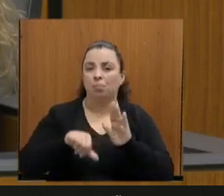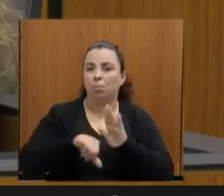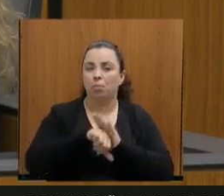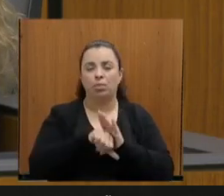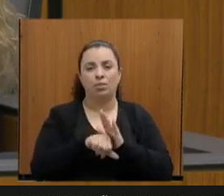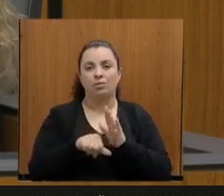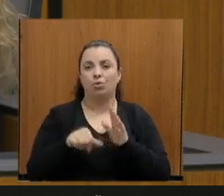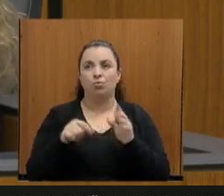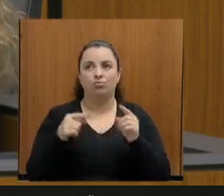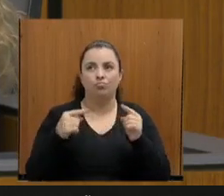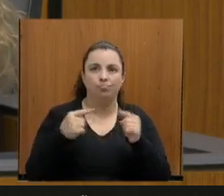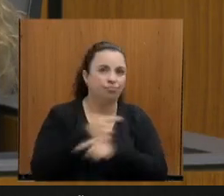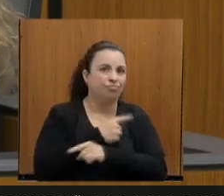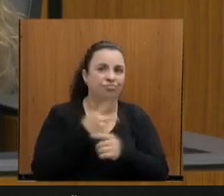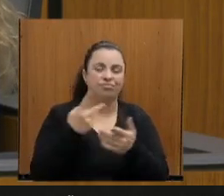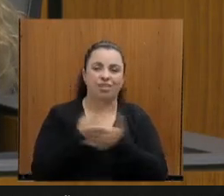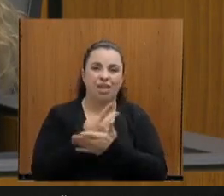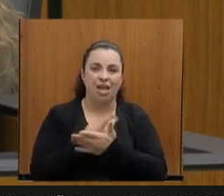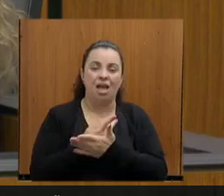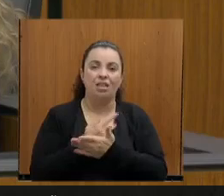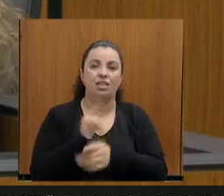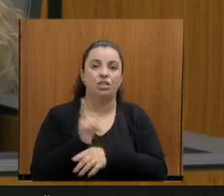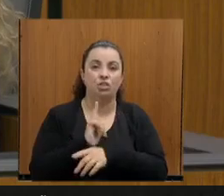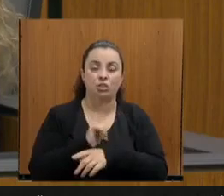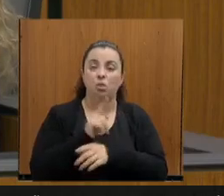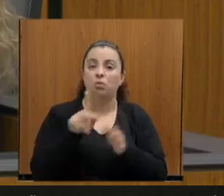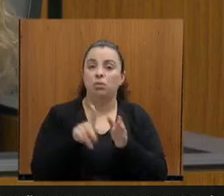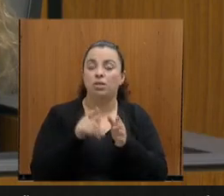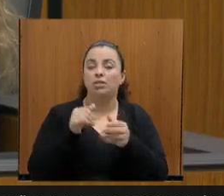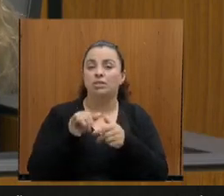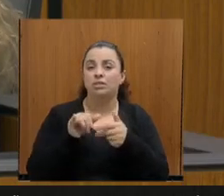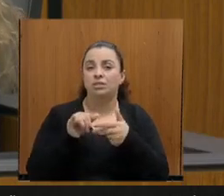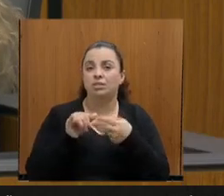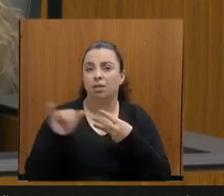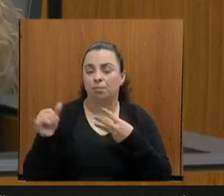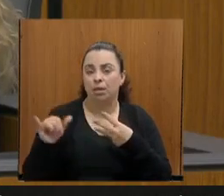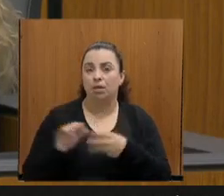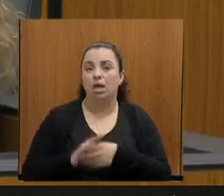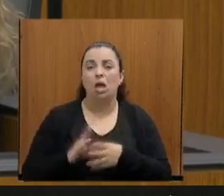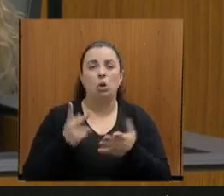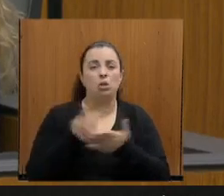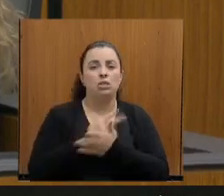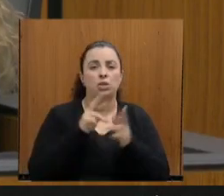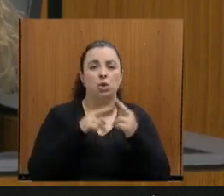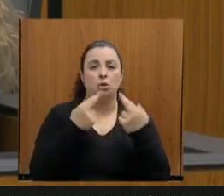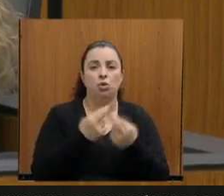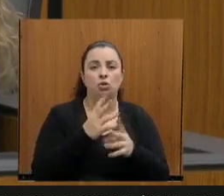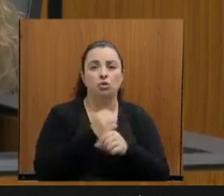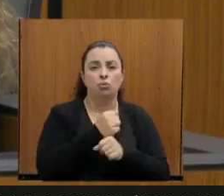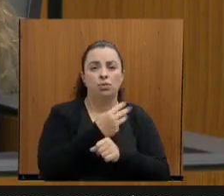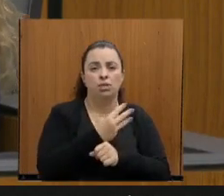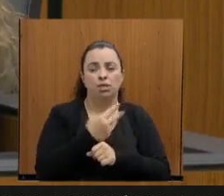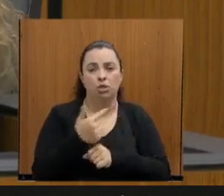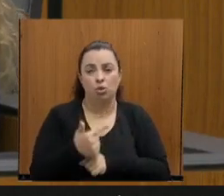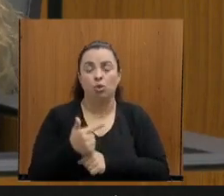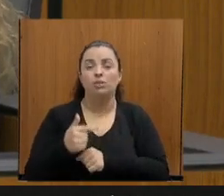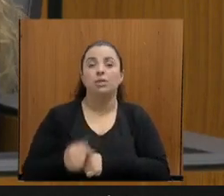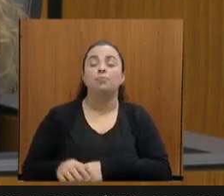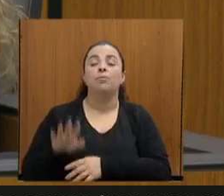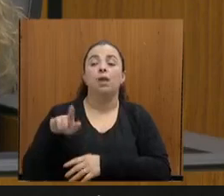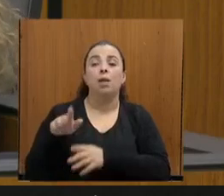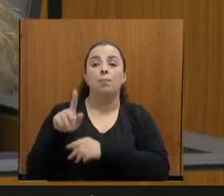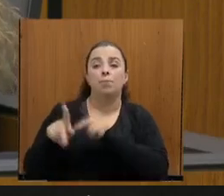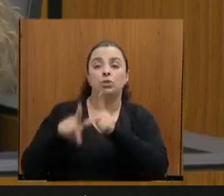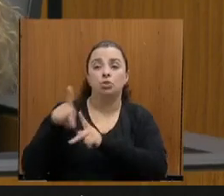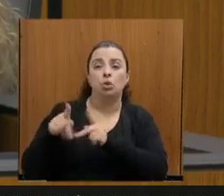direção e foram 33 reuniões 32 pessoas foram ouvidas foram mais de 60 horas